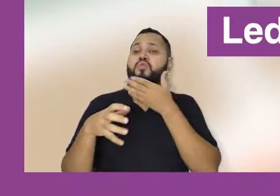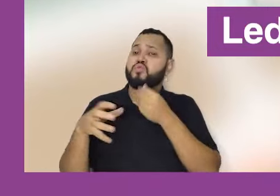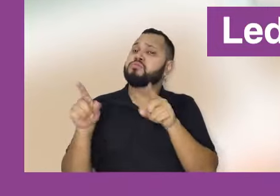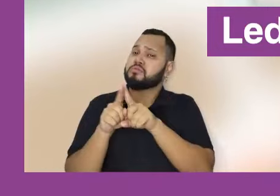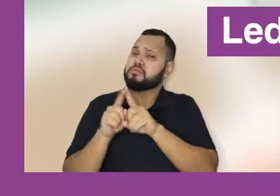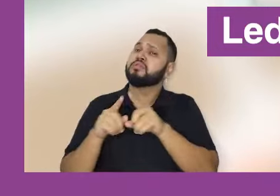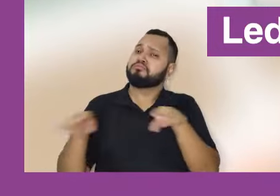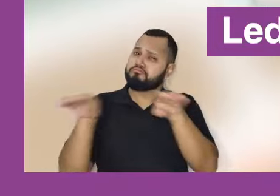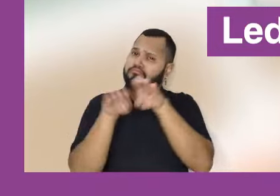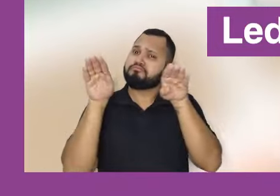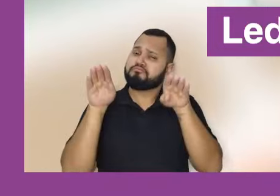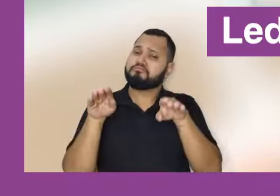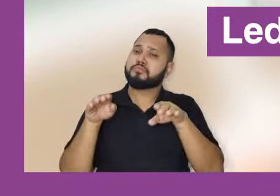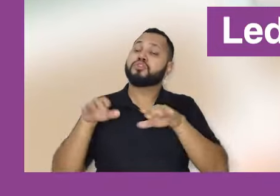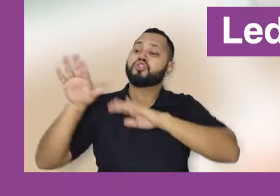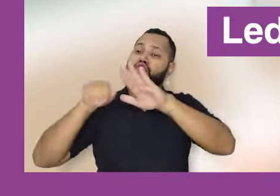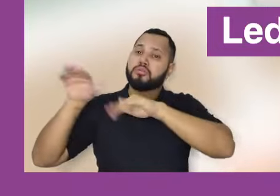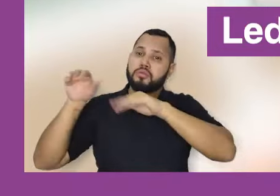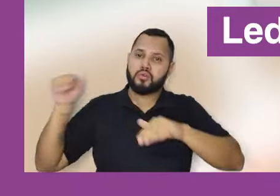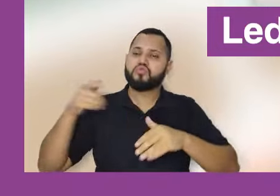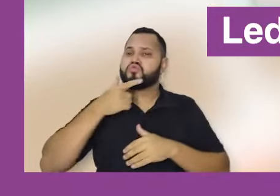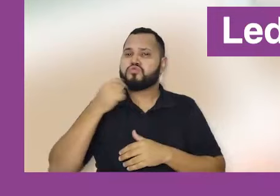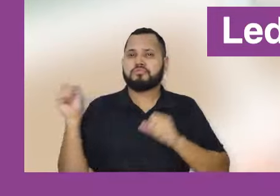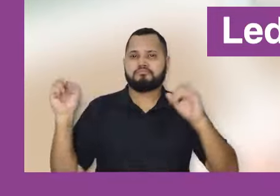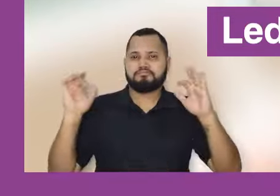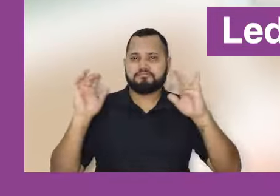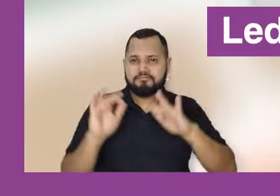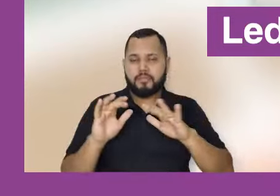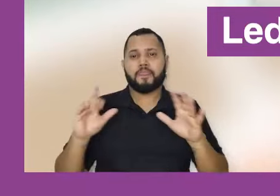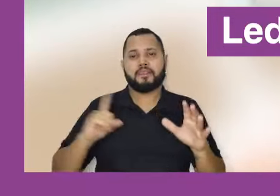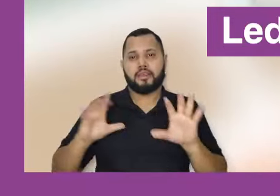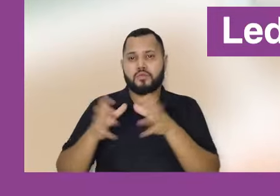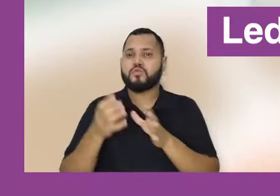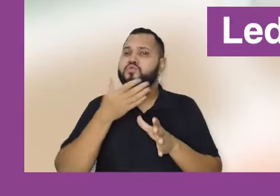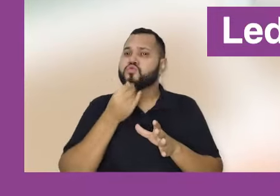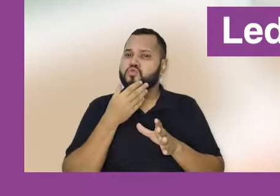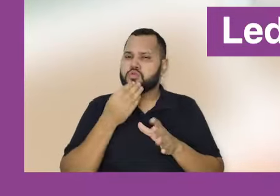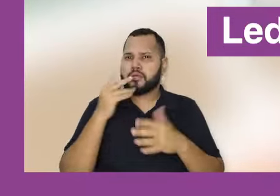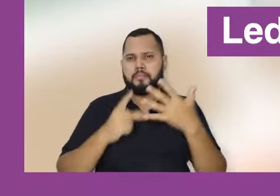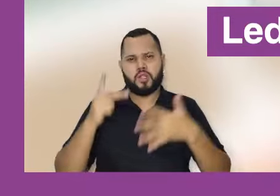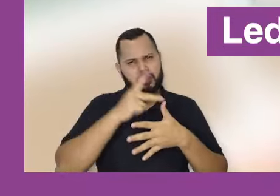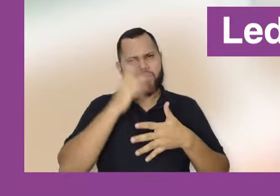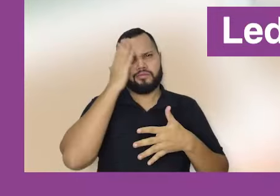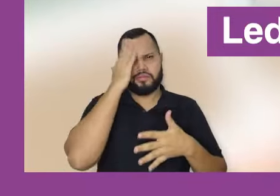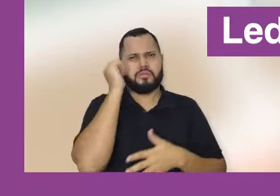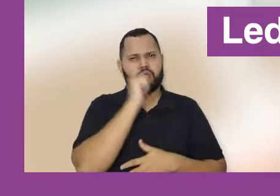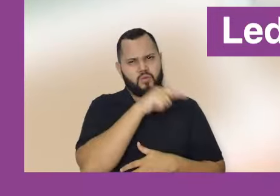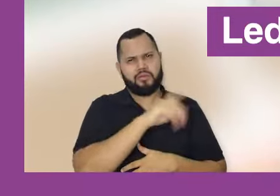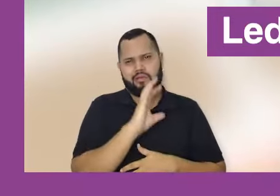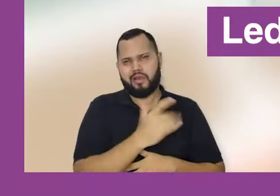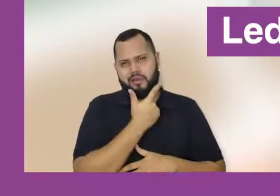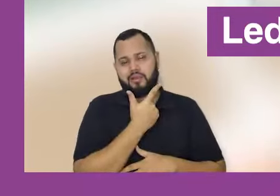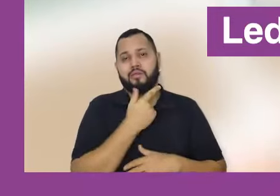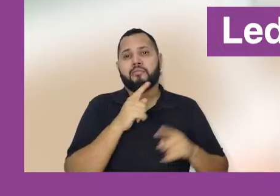então a gente falou também com os parceiros tá fazendo essa turma com os homens Nossa prioridade são as mulheres por razões